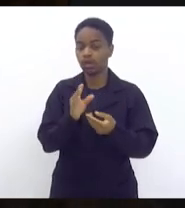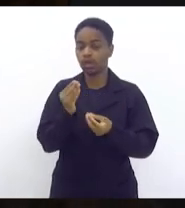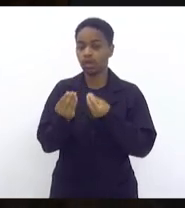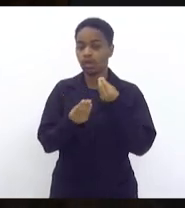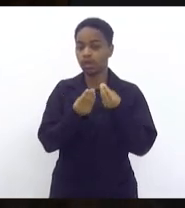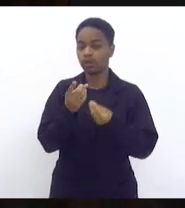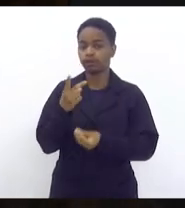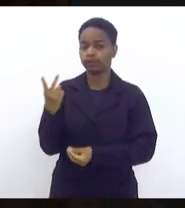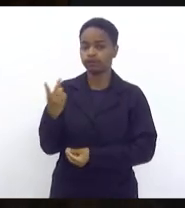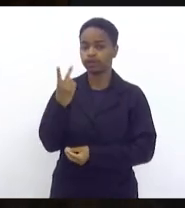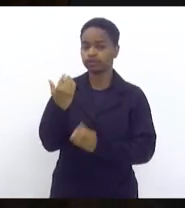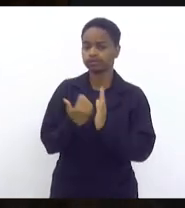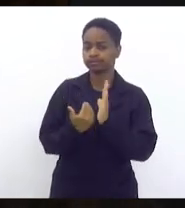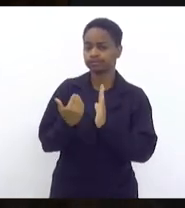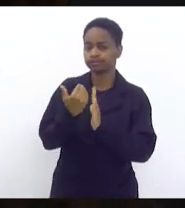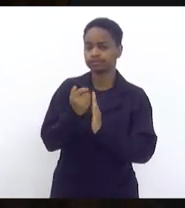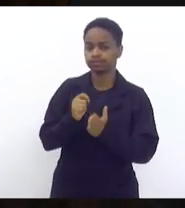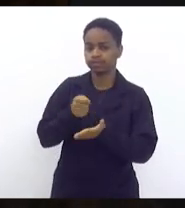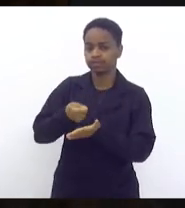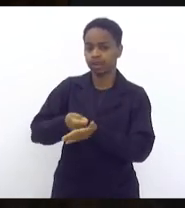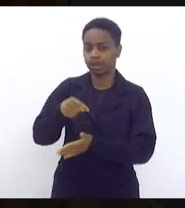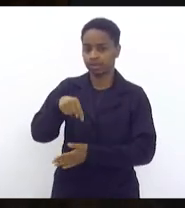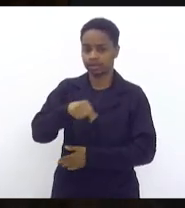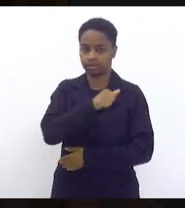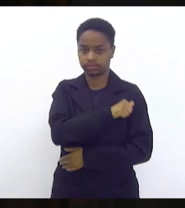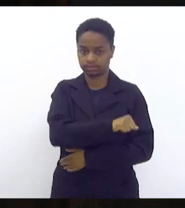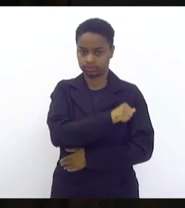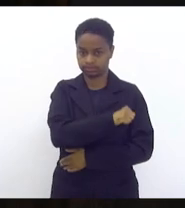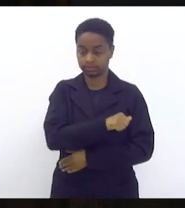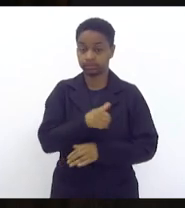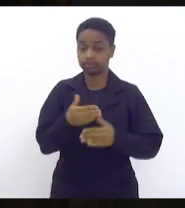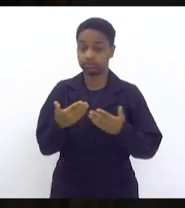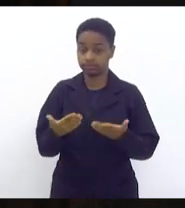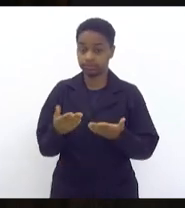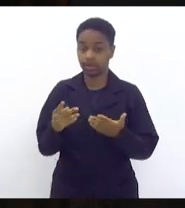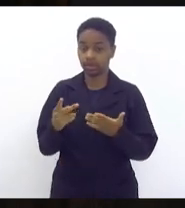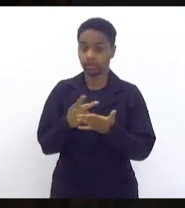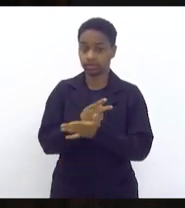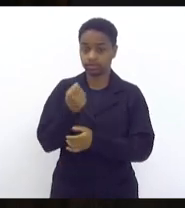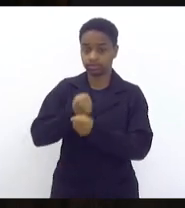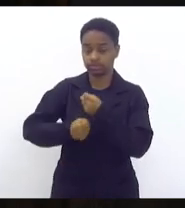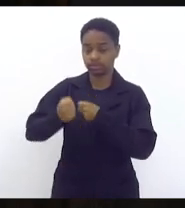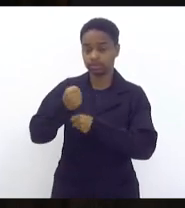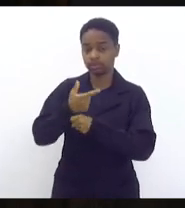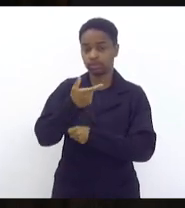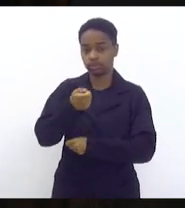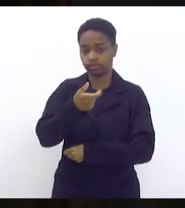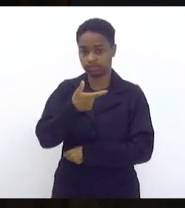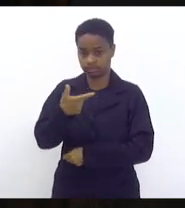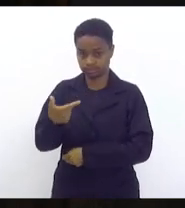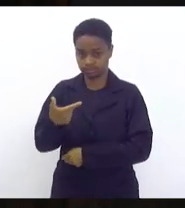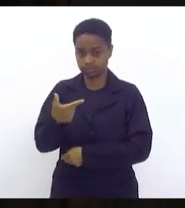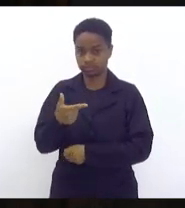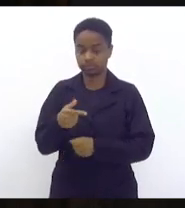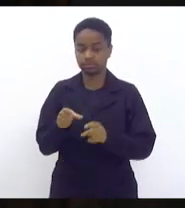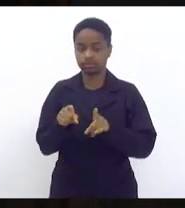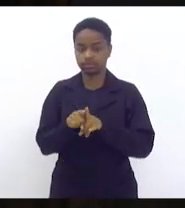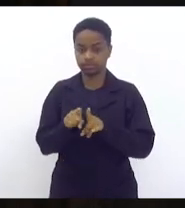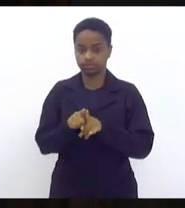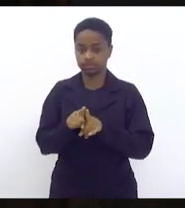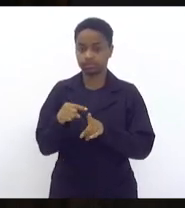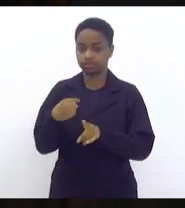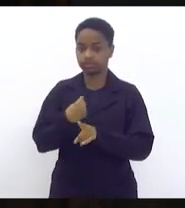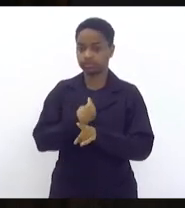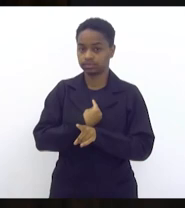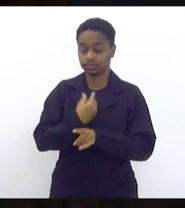valor que é cobrado do Estado do Rio de Janeiro. Isso se deu no ano de 2022. Nós firmamos